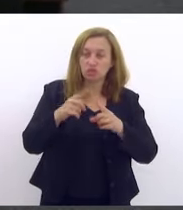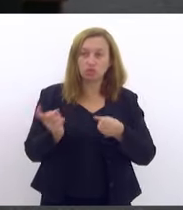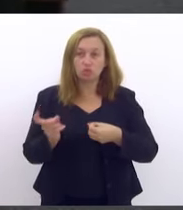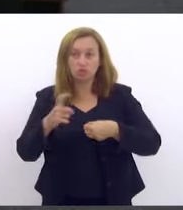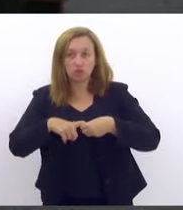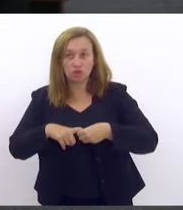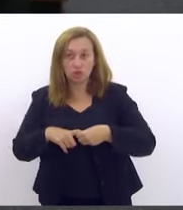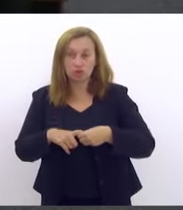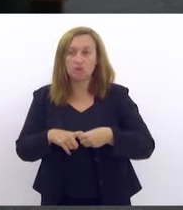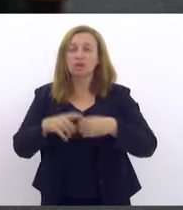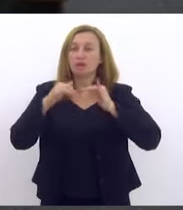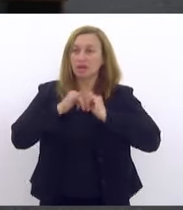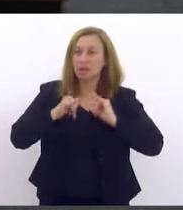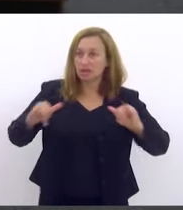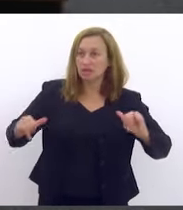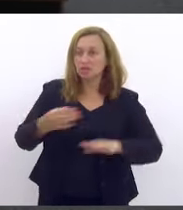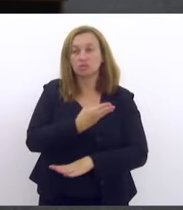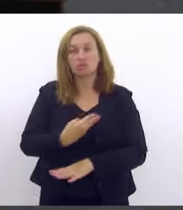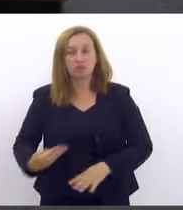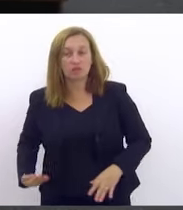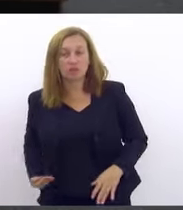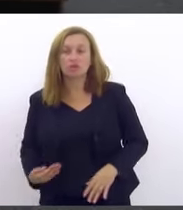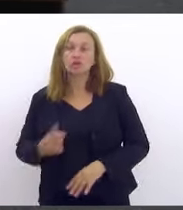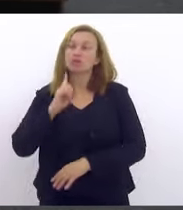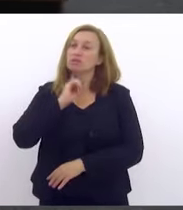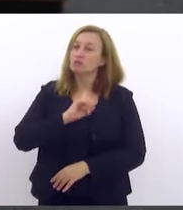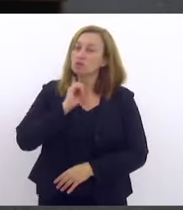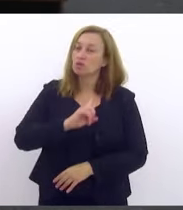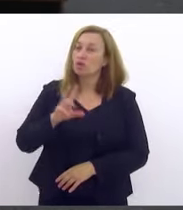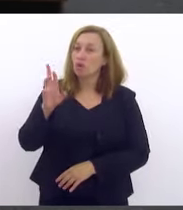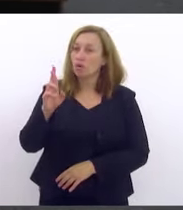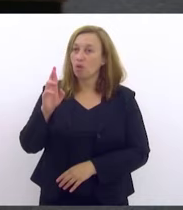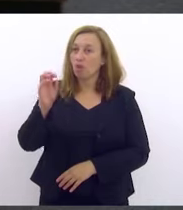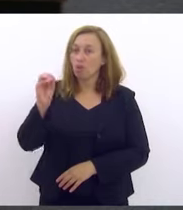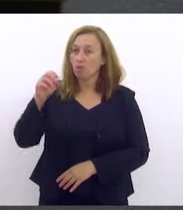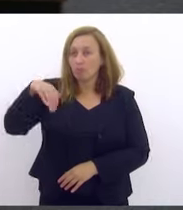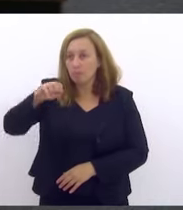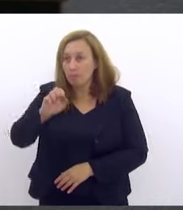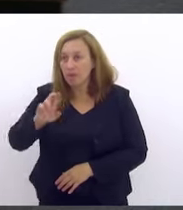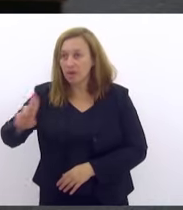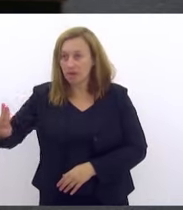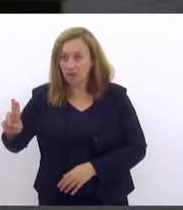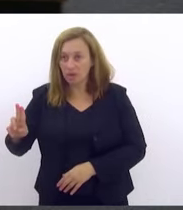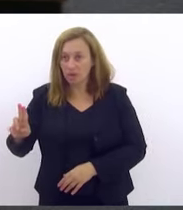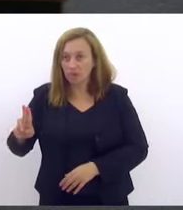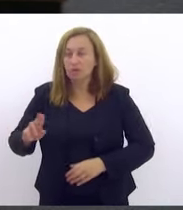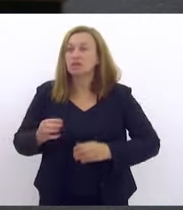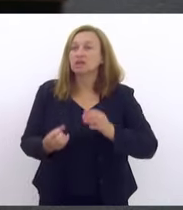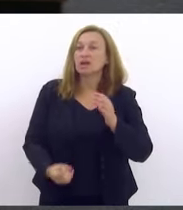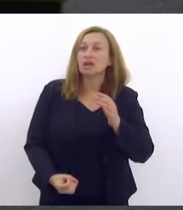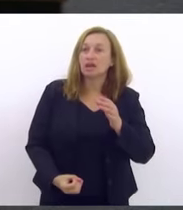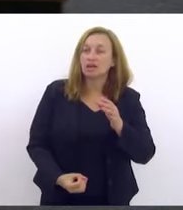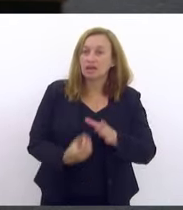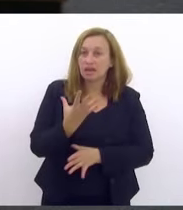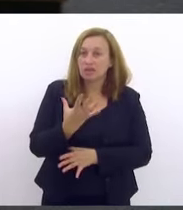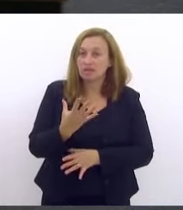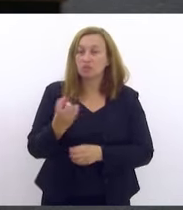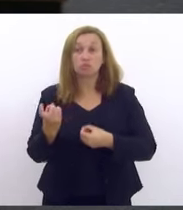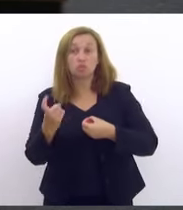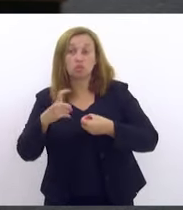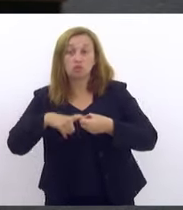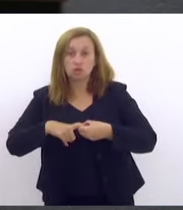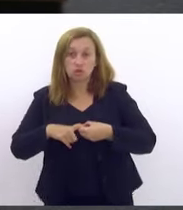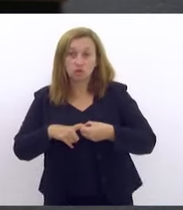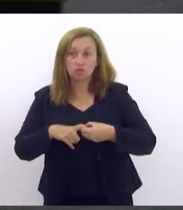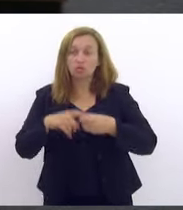gente pega as declarações do governador de Minas, Romeu Zema, quando das tratativas para a criação desse consórcio